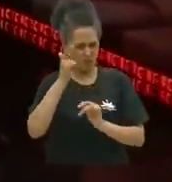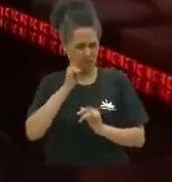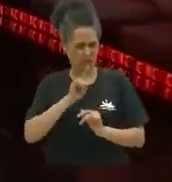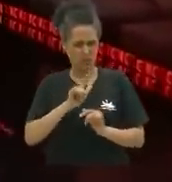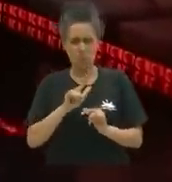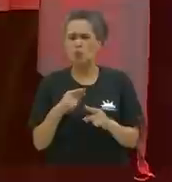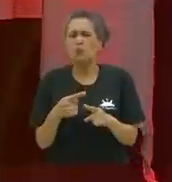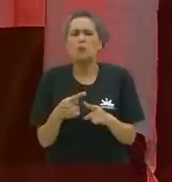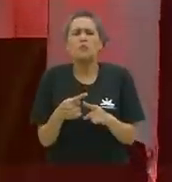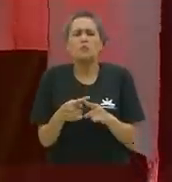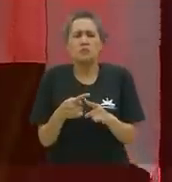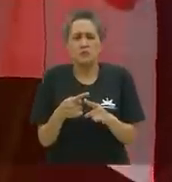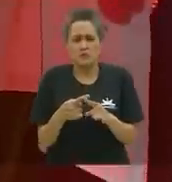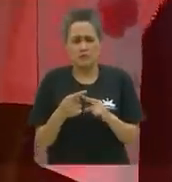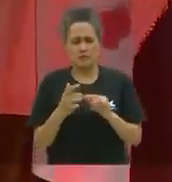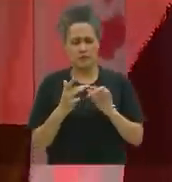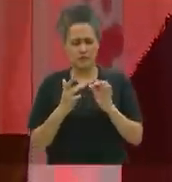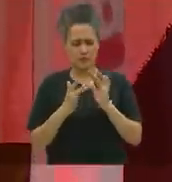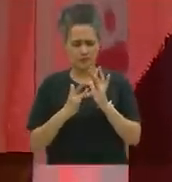Por quê?